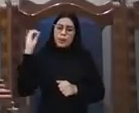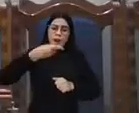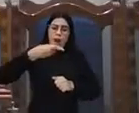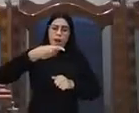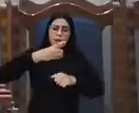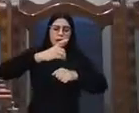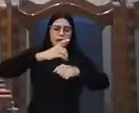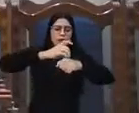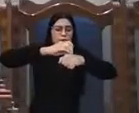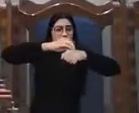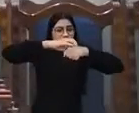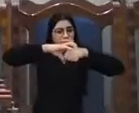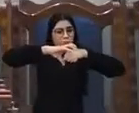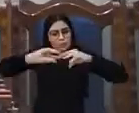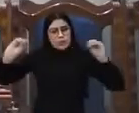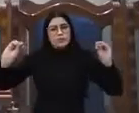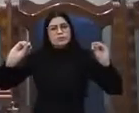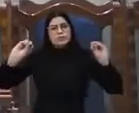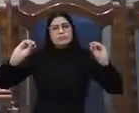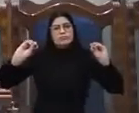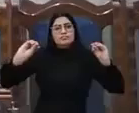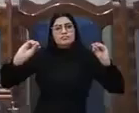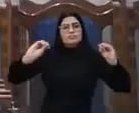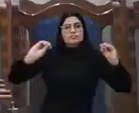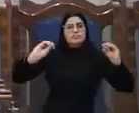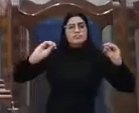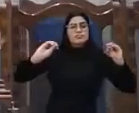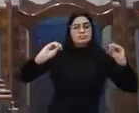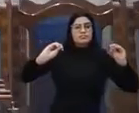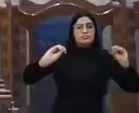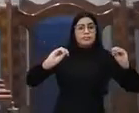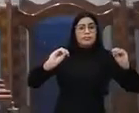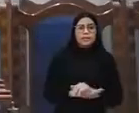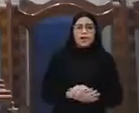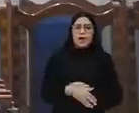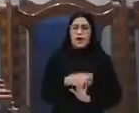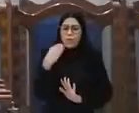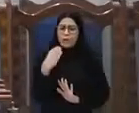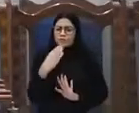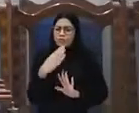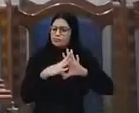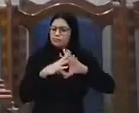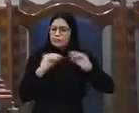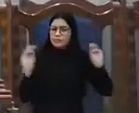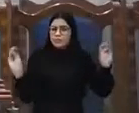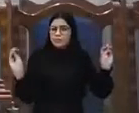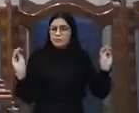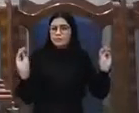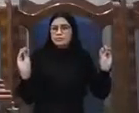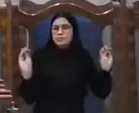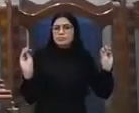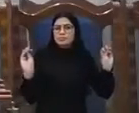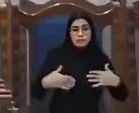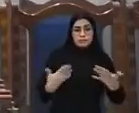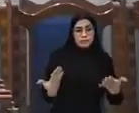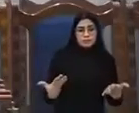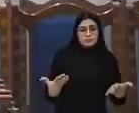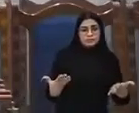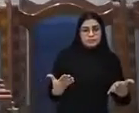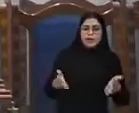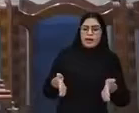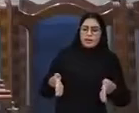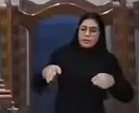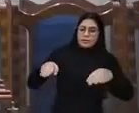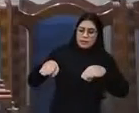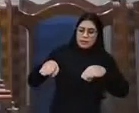sanou. Aquela pestilência foi embora. A mortandade desapareceu. Então eles deixaram erguido aquele grande